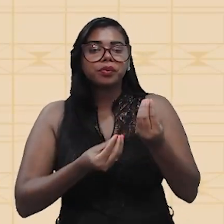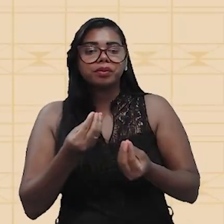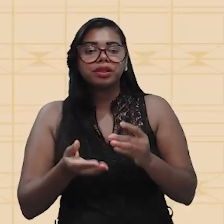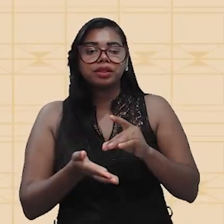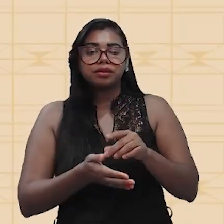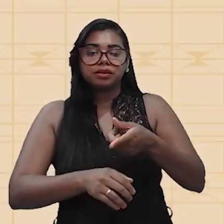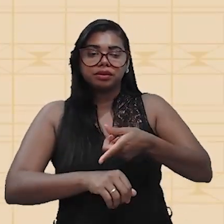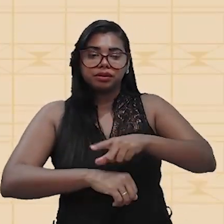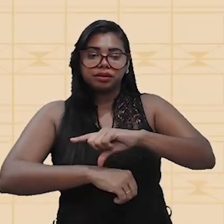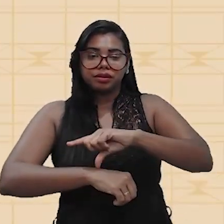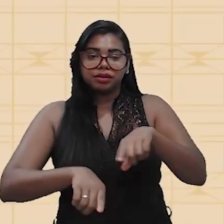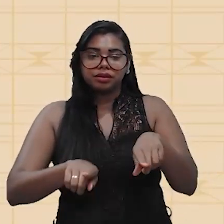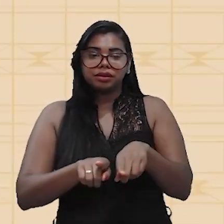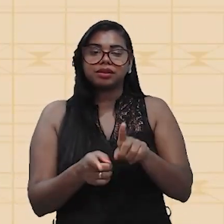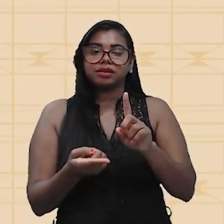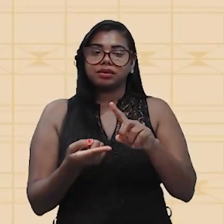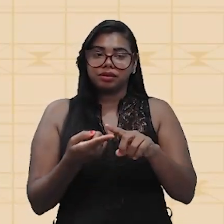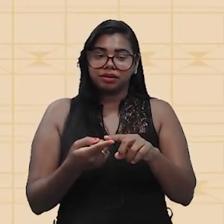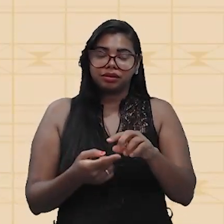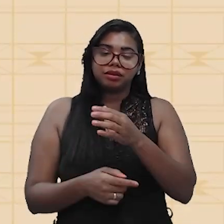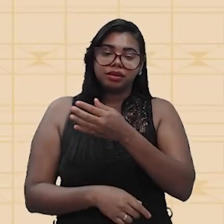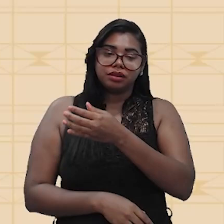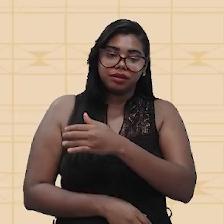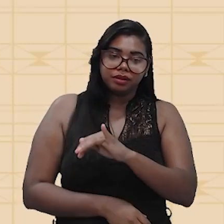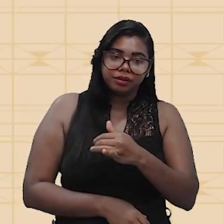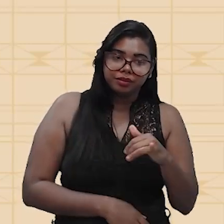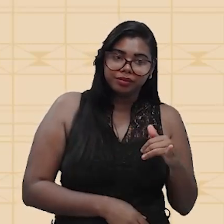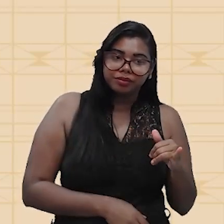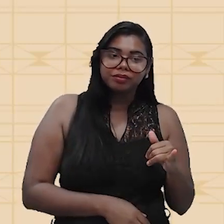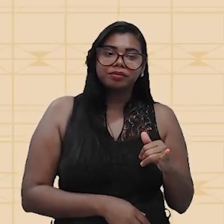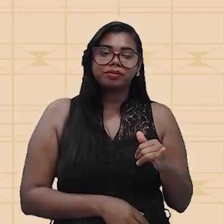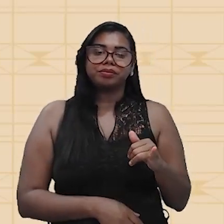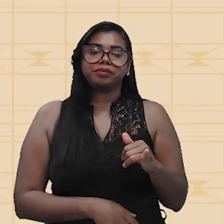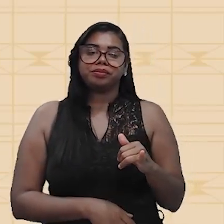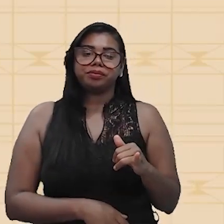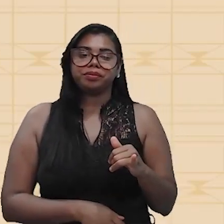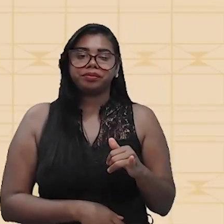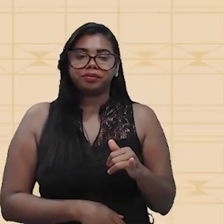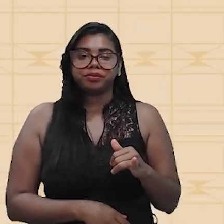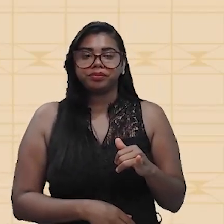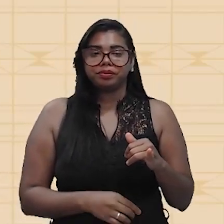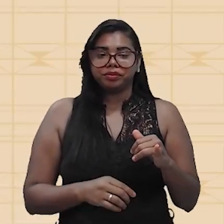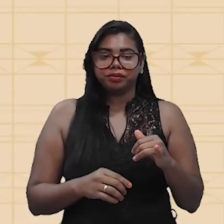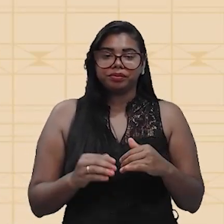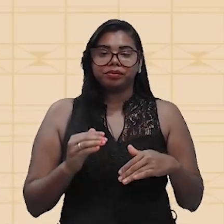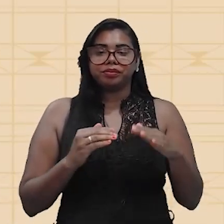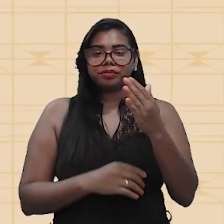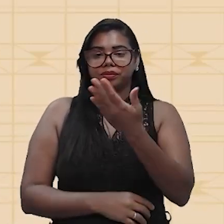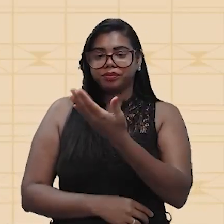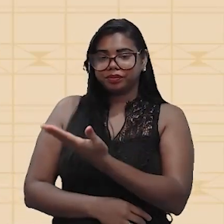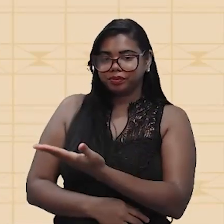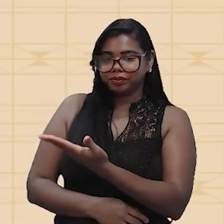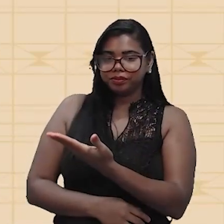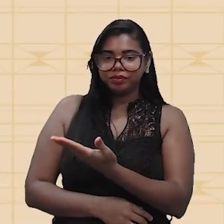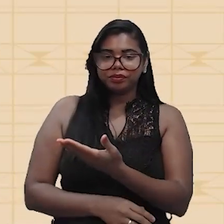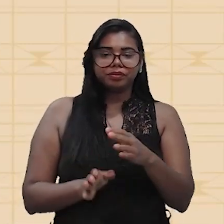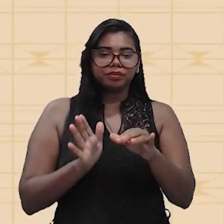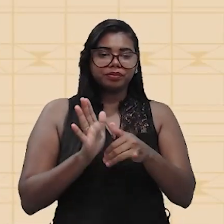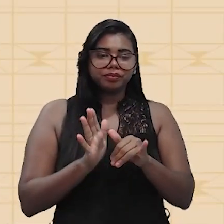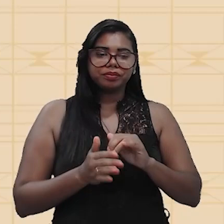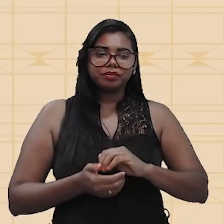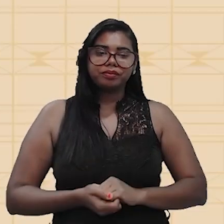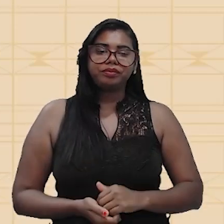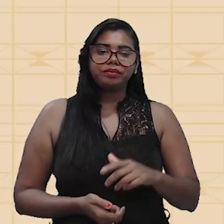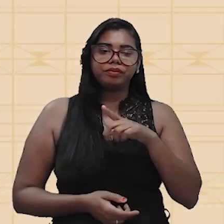a corrente ela toca inicialmente na parte maior, por isso que 20 é um receptor. Então, ó, temos aí 30 o